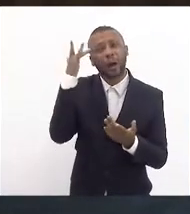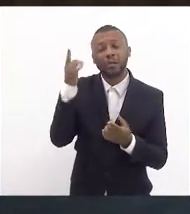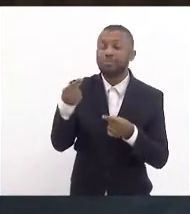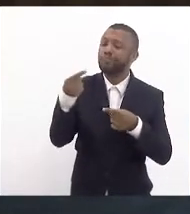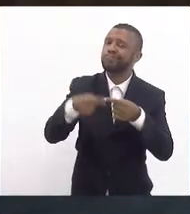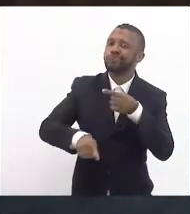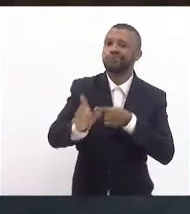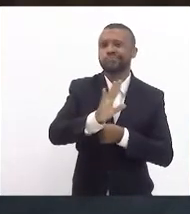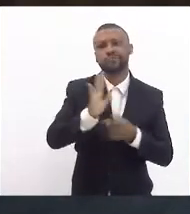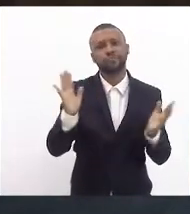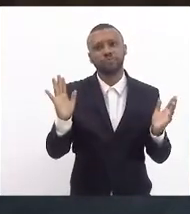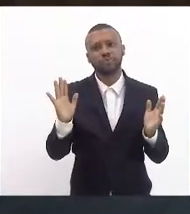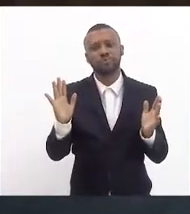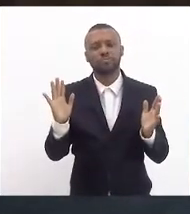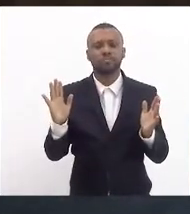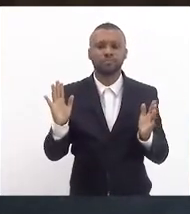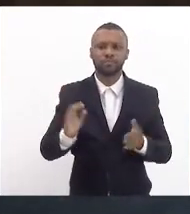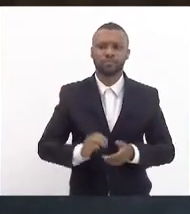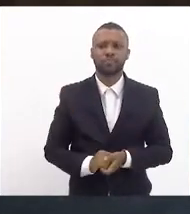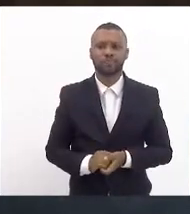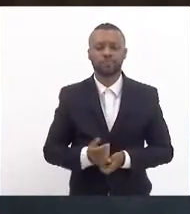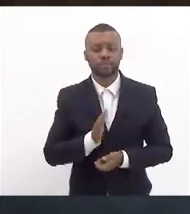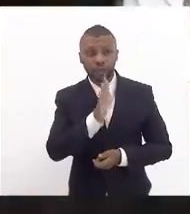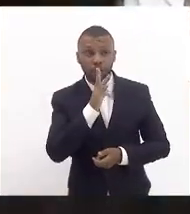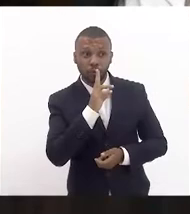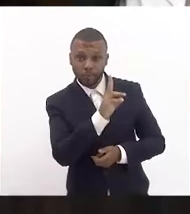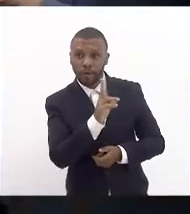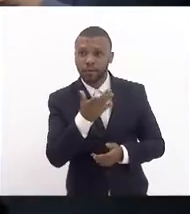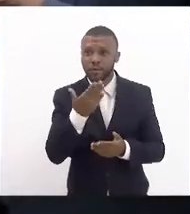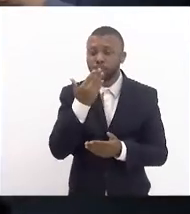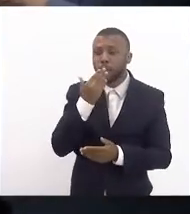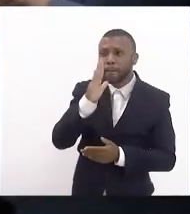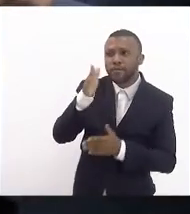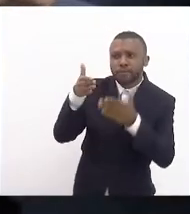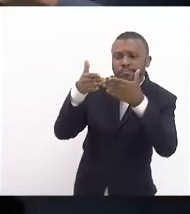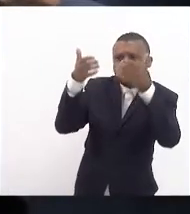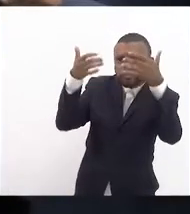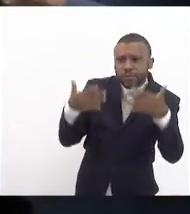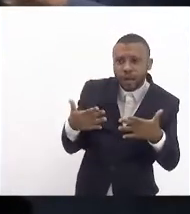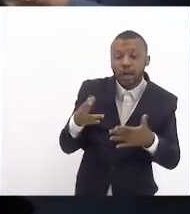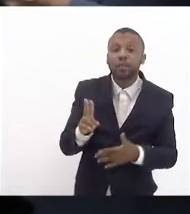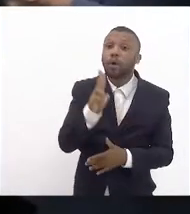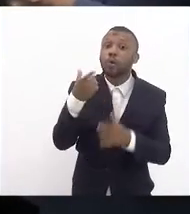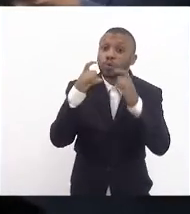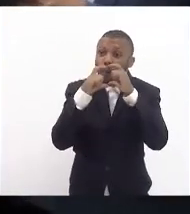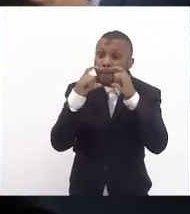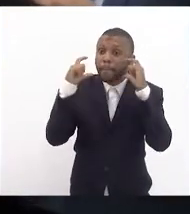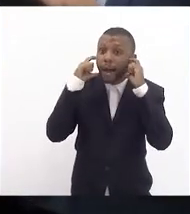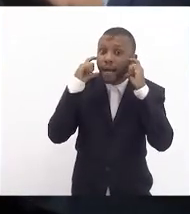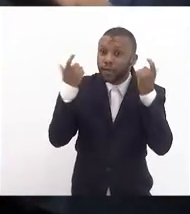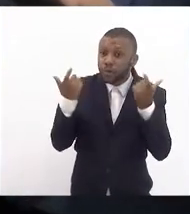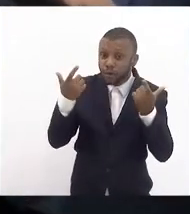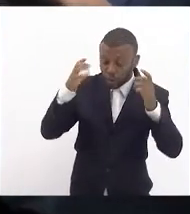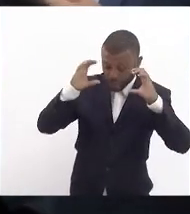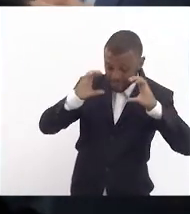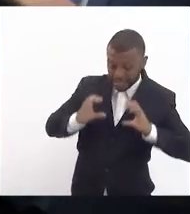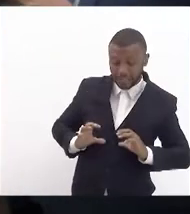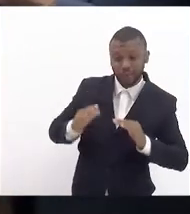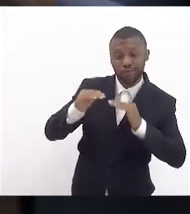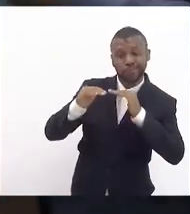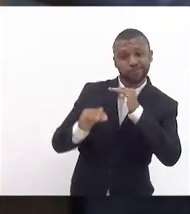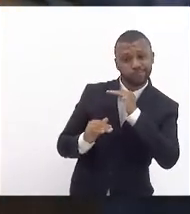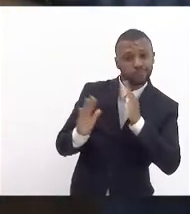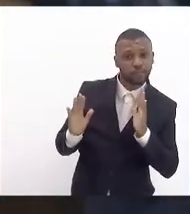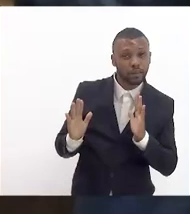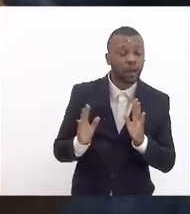disso, e todos estão querendo deixar de usar. Eu vou responder. Não, mas deixa pela ordem. Eu uso máscara, não sou cidadão de segunda classe, senhor presidente. Tudo bem,